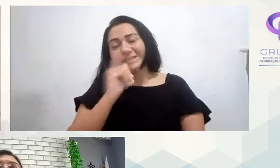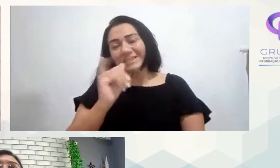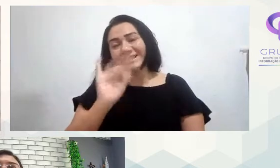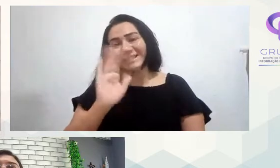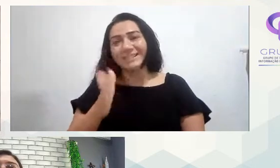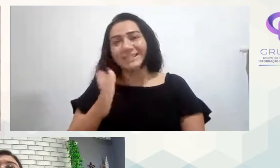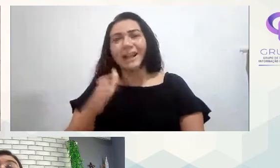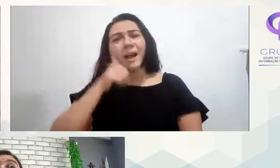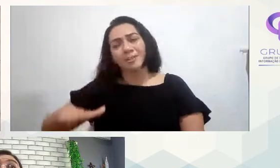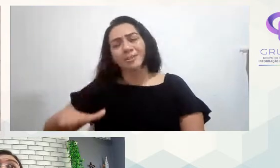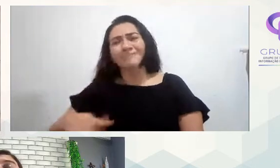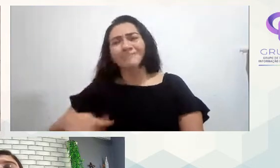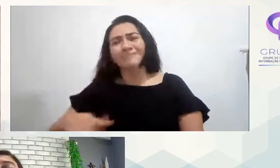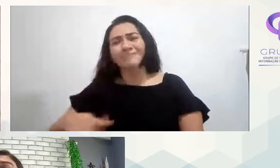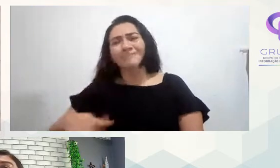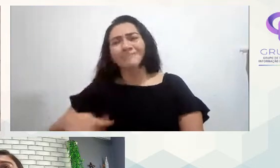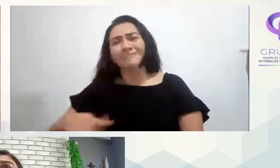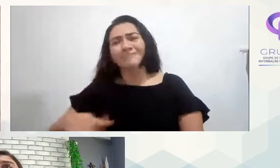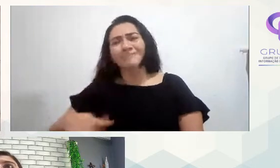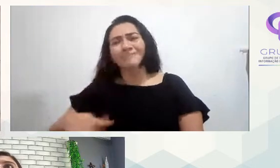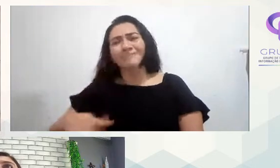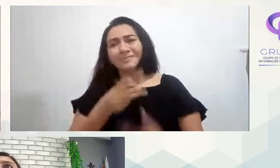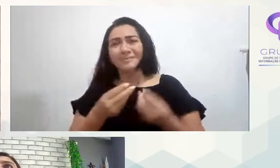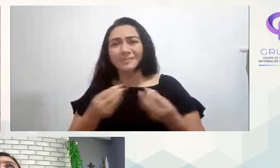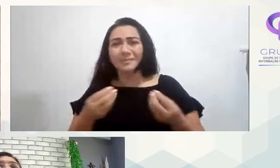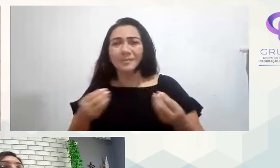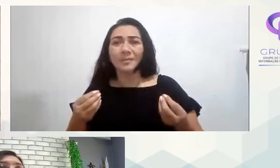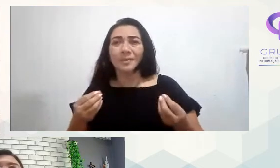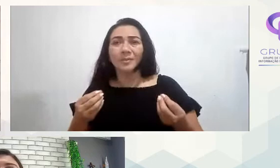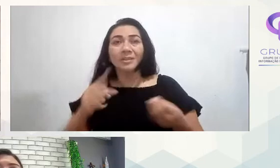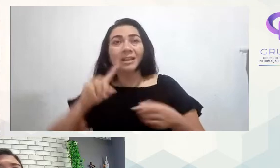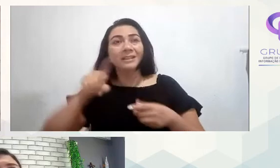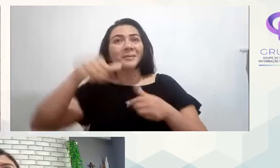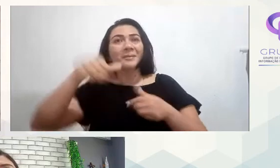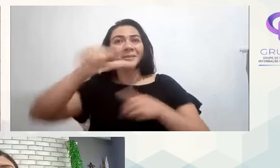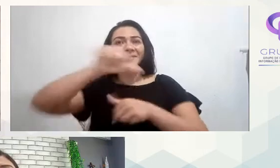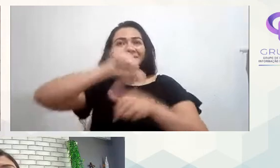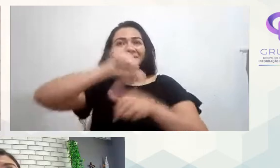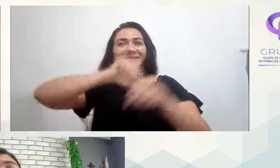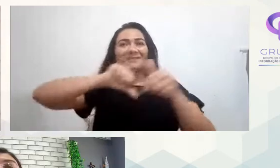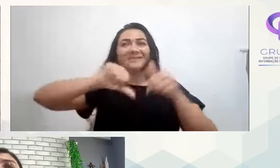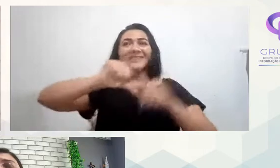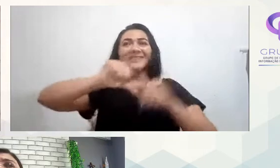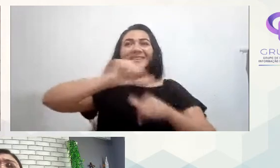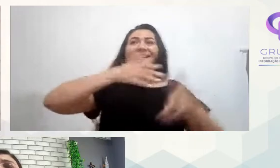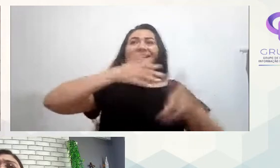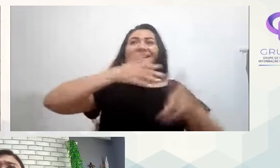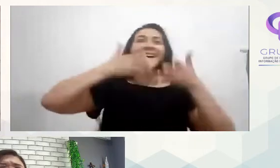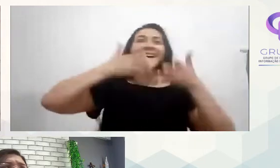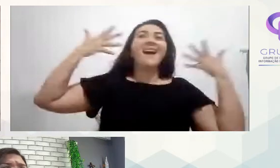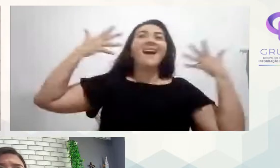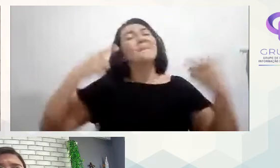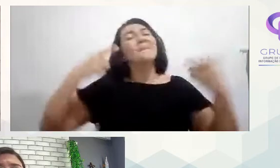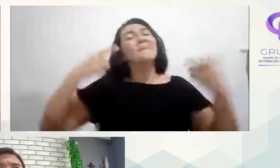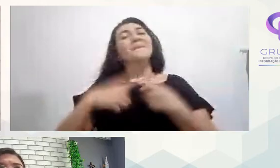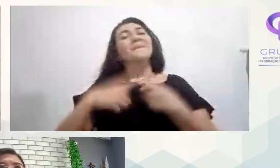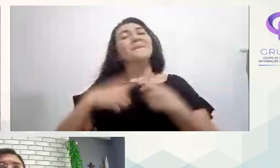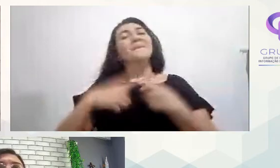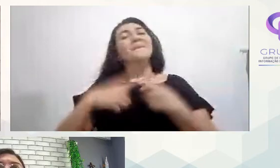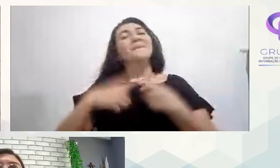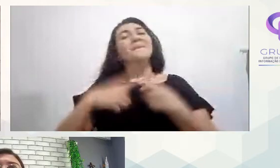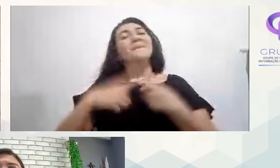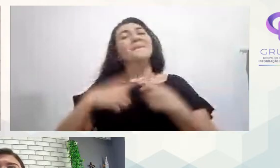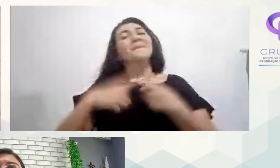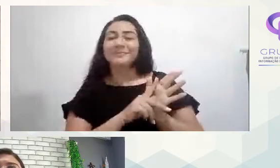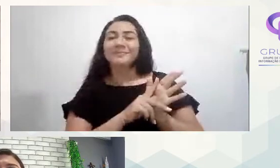se levantar. Gente, isso já faz uma diferença enorme. A gente não vai mudar o mundo, mas a